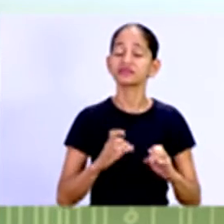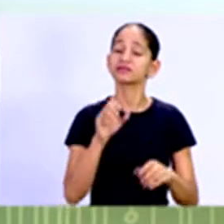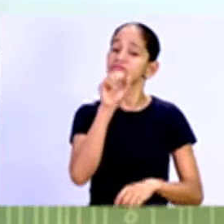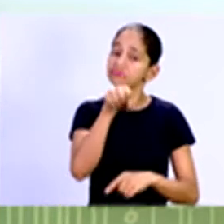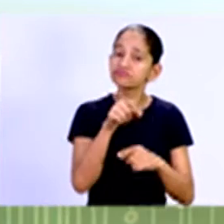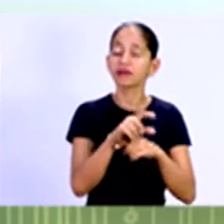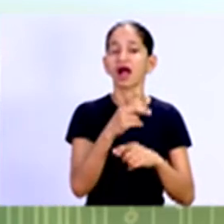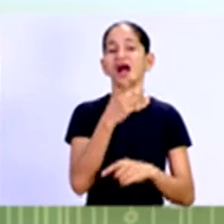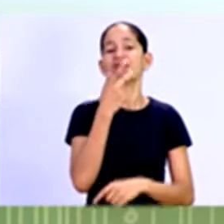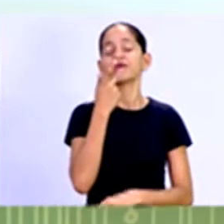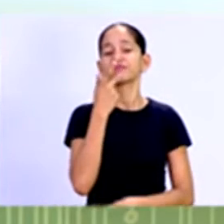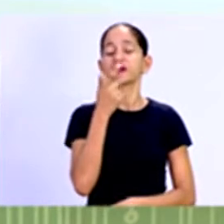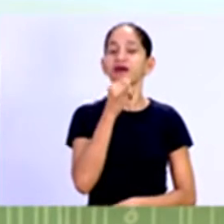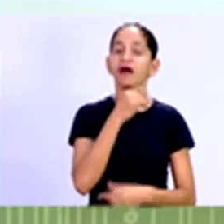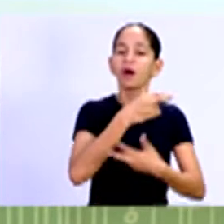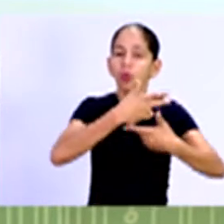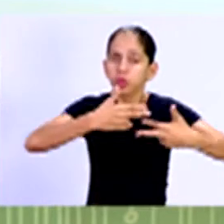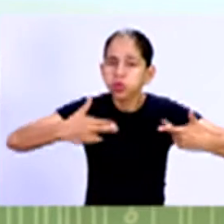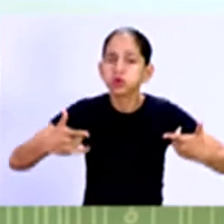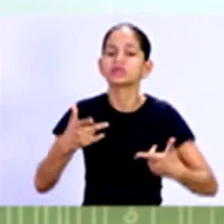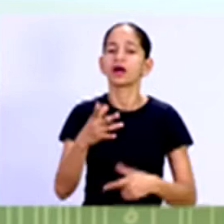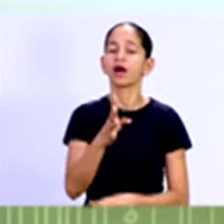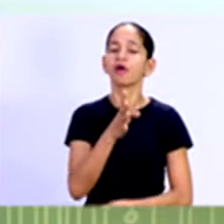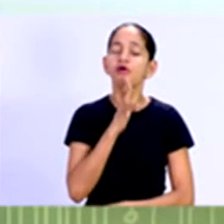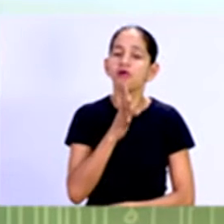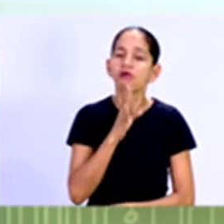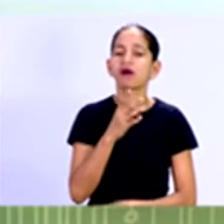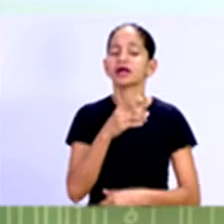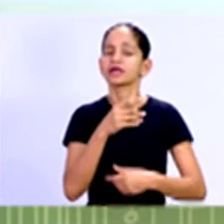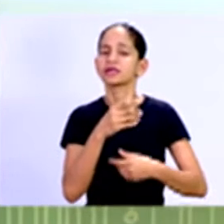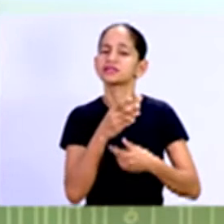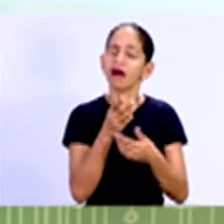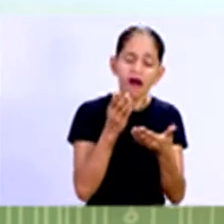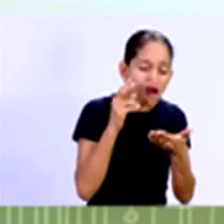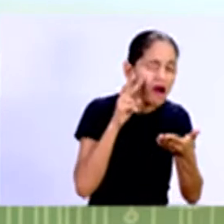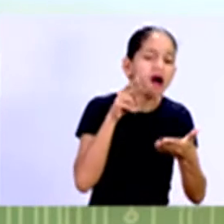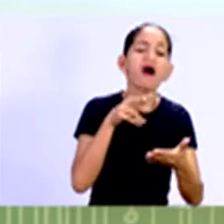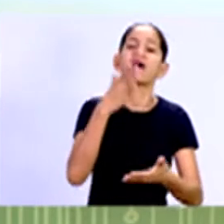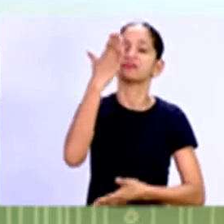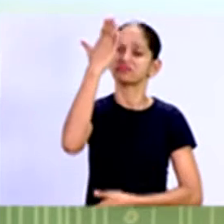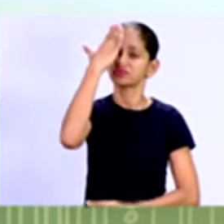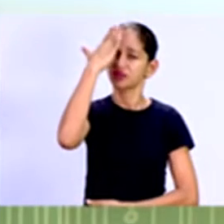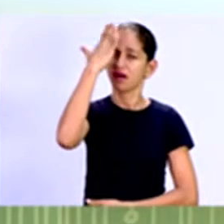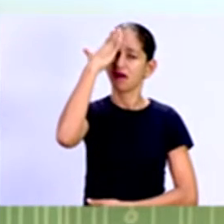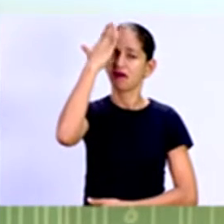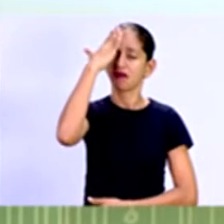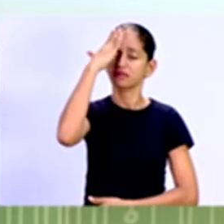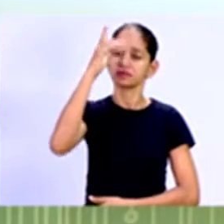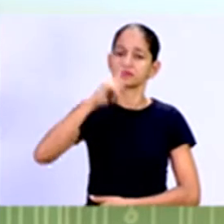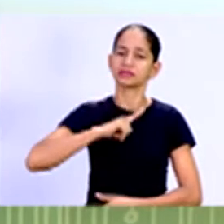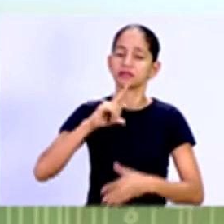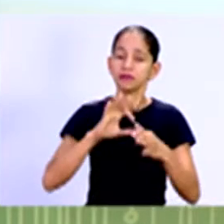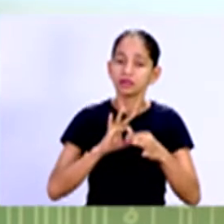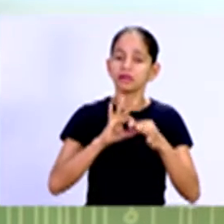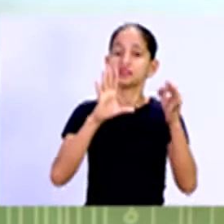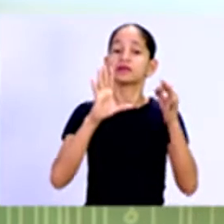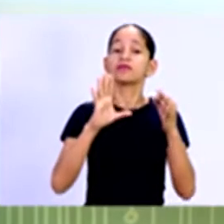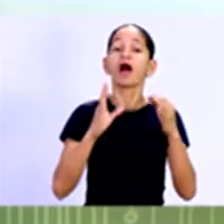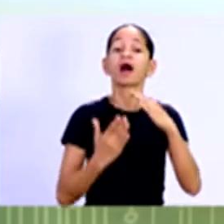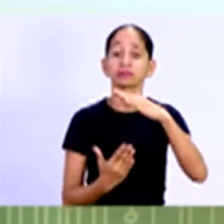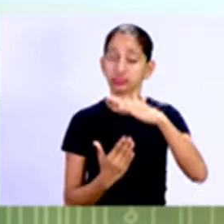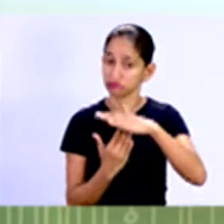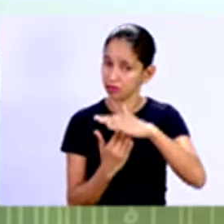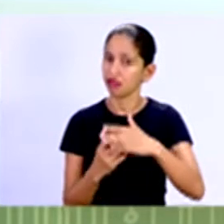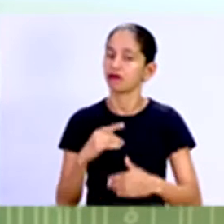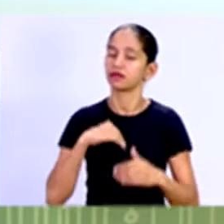que reconhece essas características. Ele reconhece que ele é livre e que essa liberdade dele lhe impõe